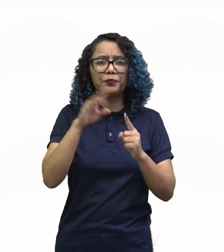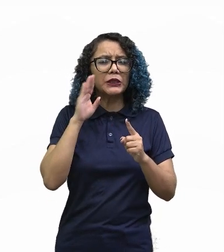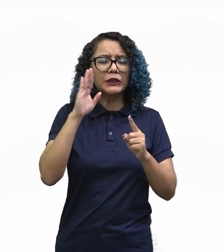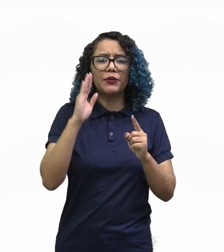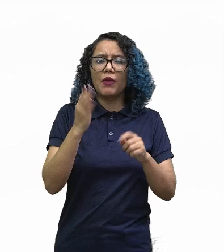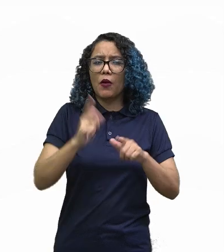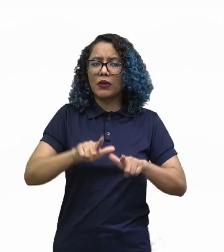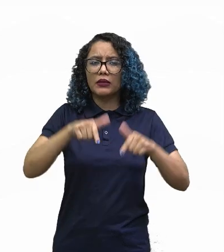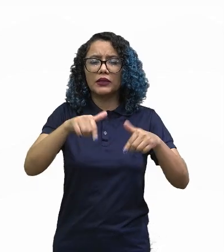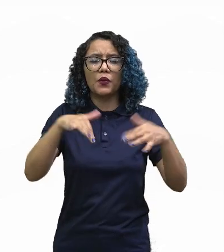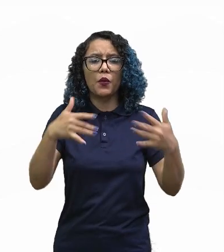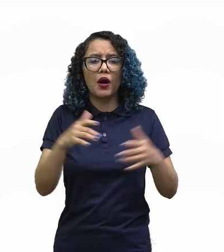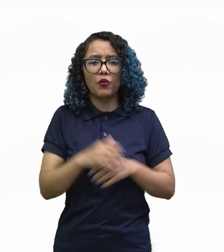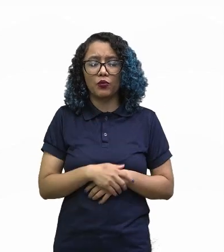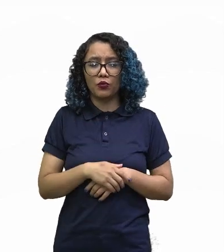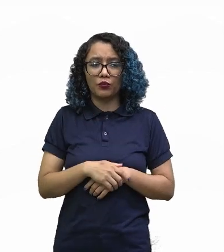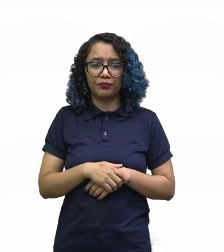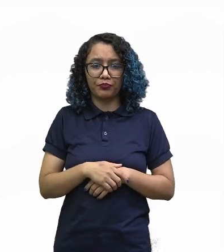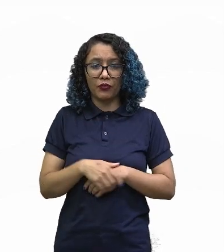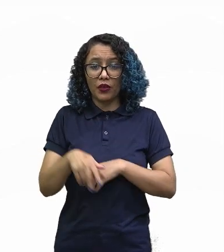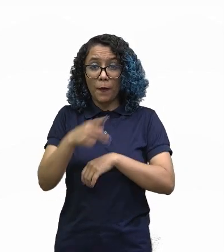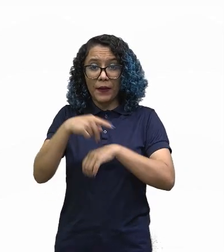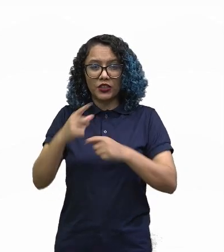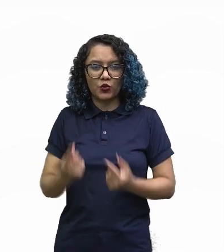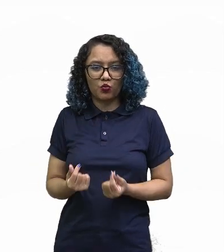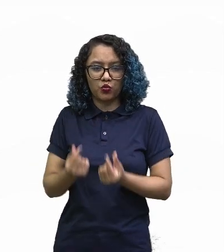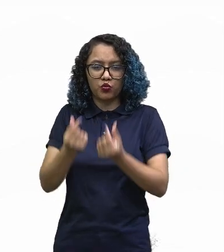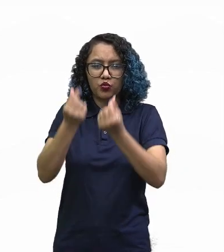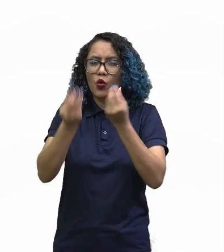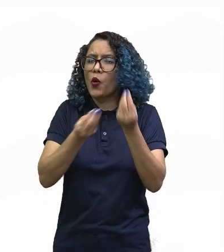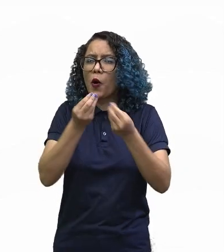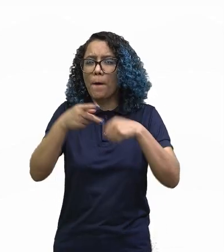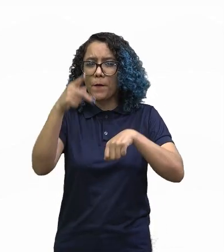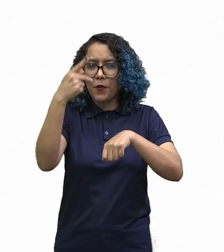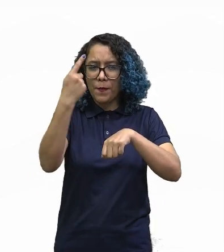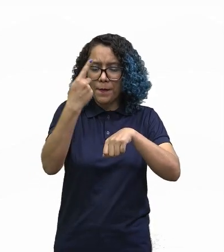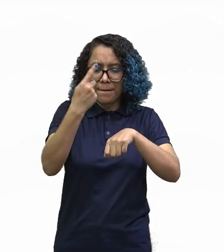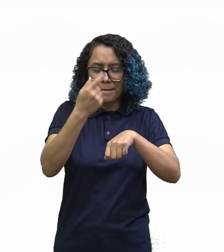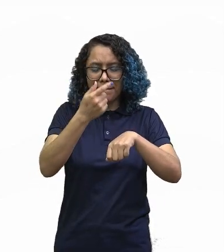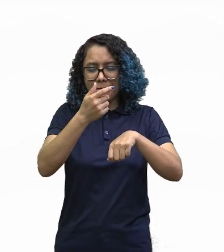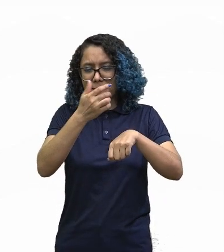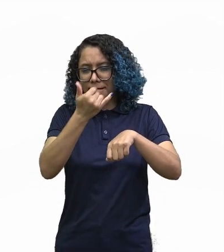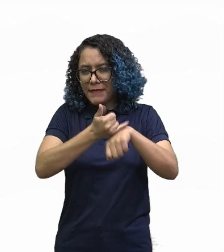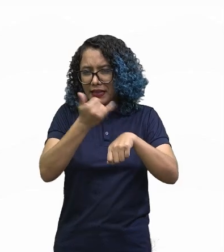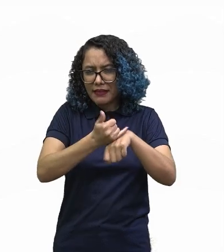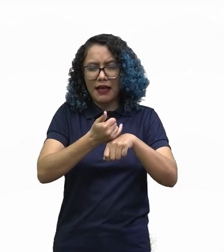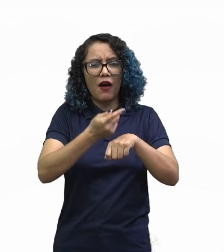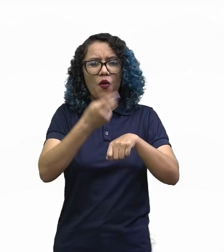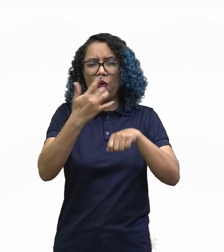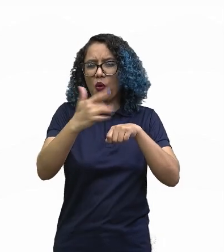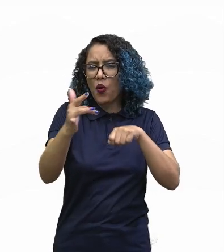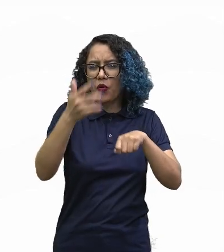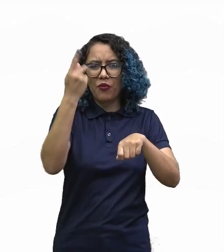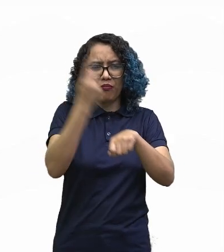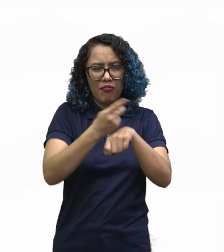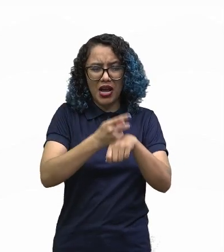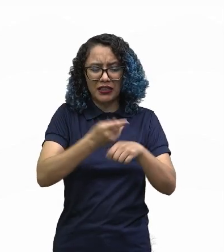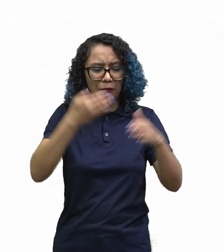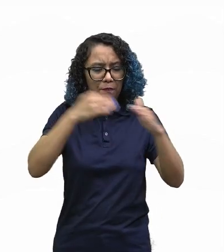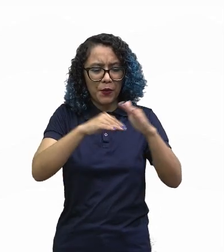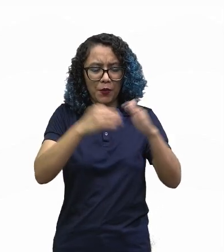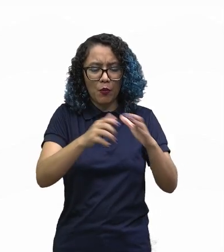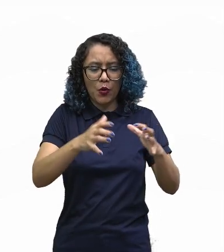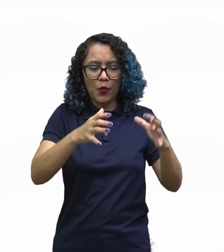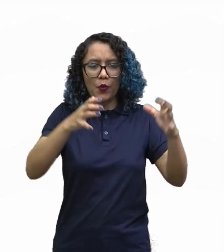principal enriquecer a nação, acumulando metais preciosos, ouro e prata, e fortalecendo